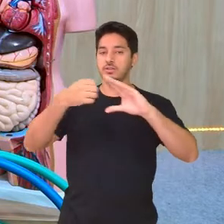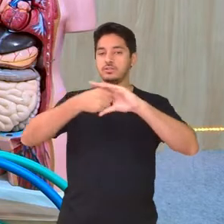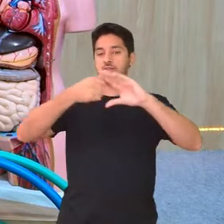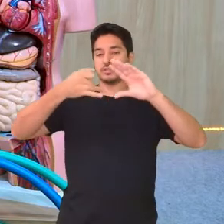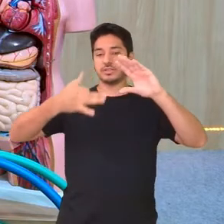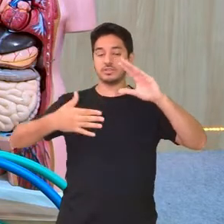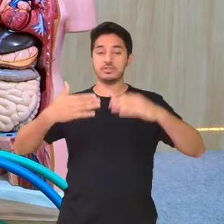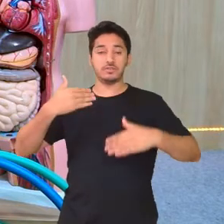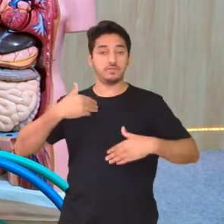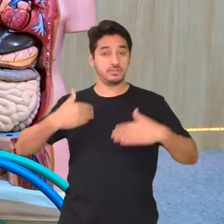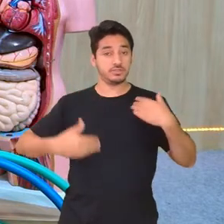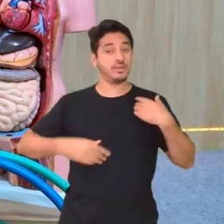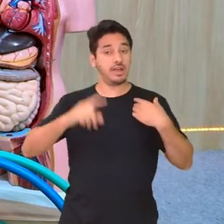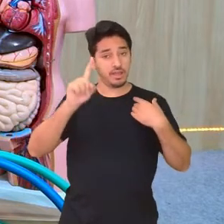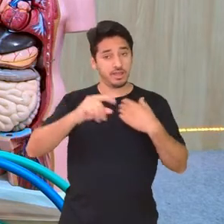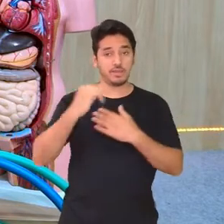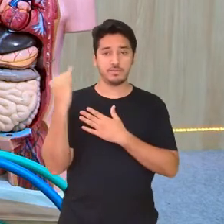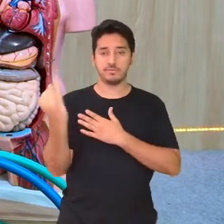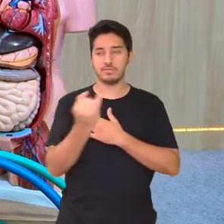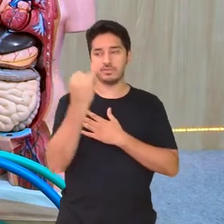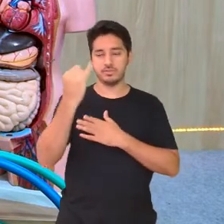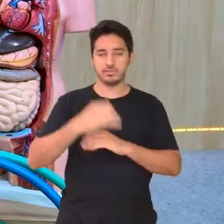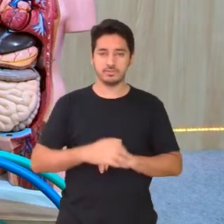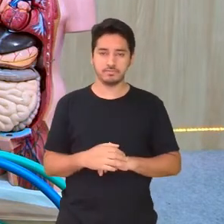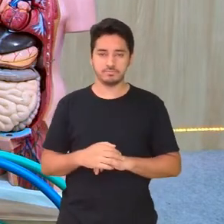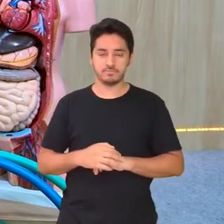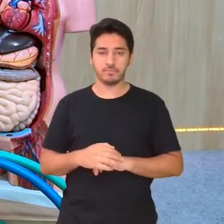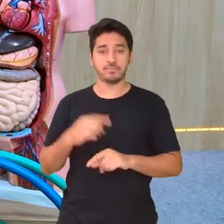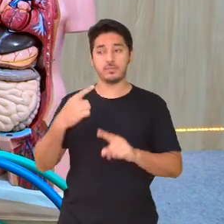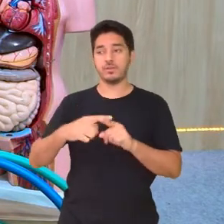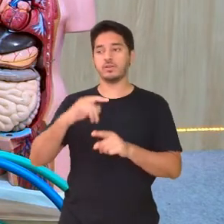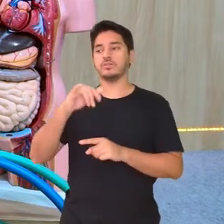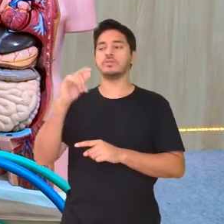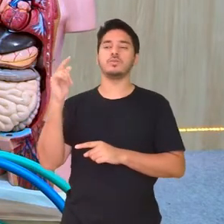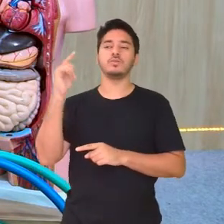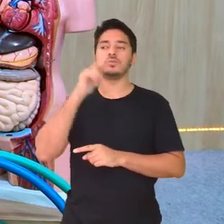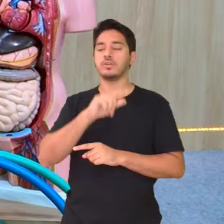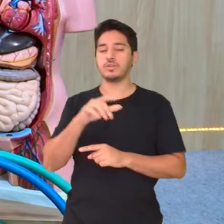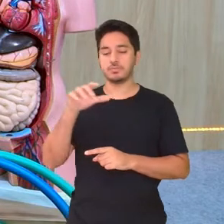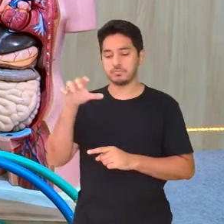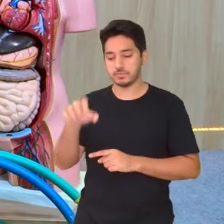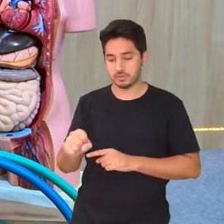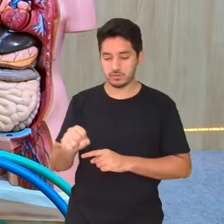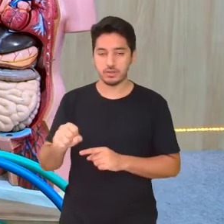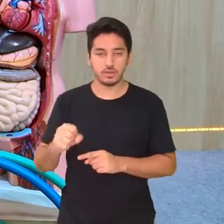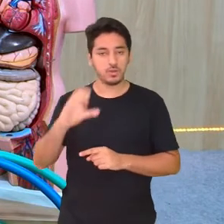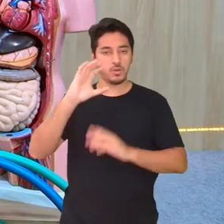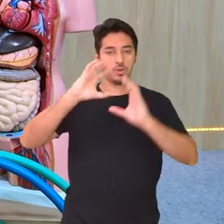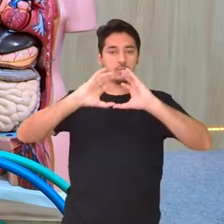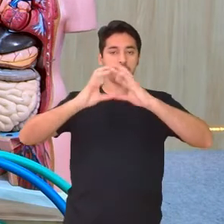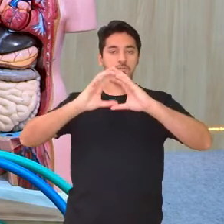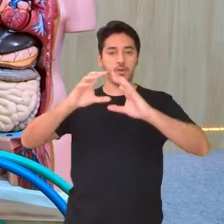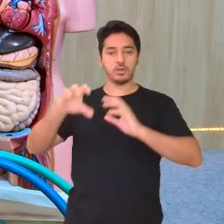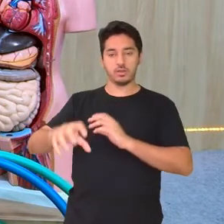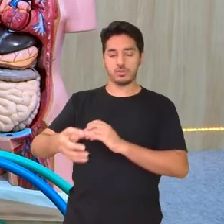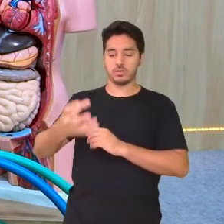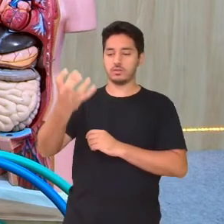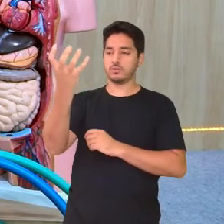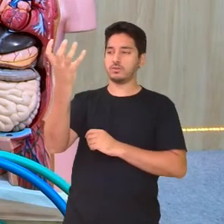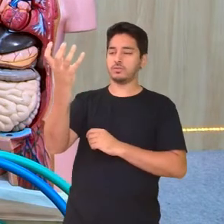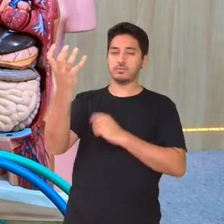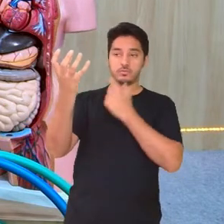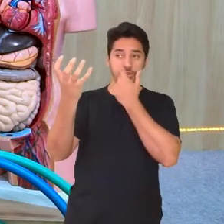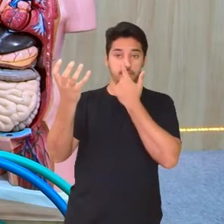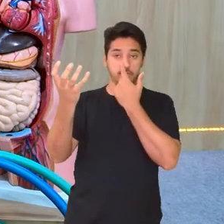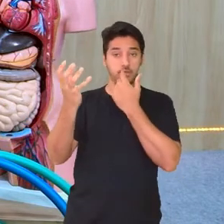física, por exemplo, é importante, porque se ele consegue segurar uma bola, por exemplo,